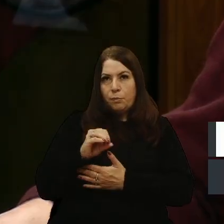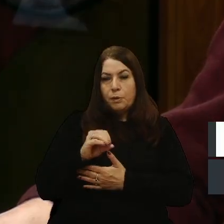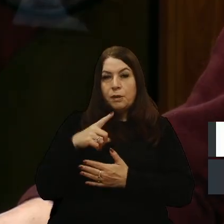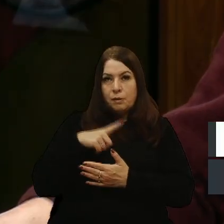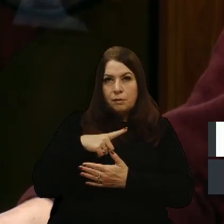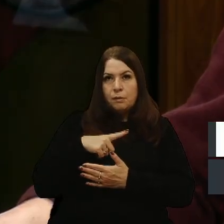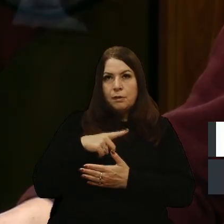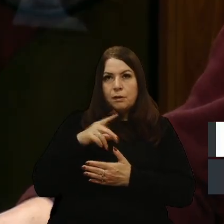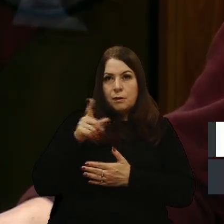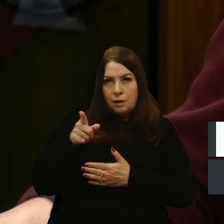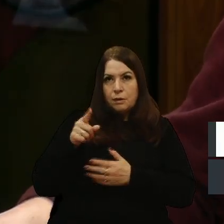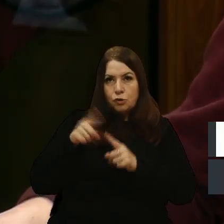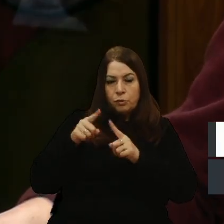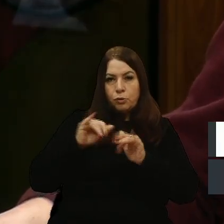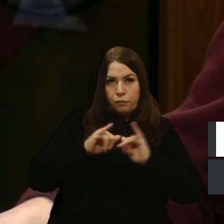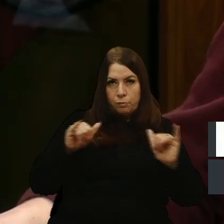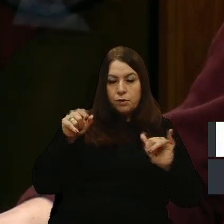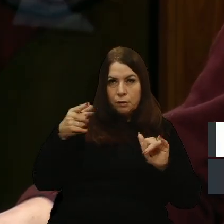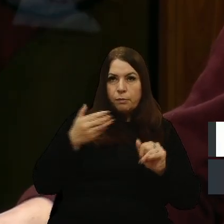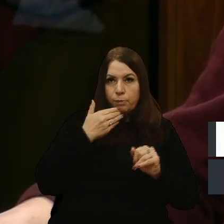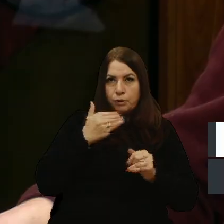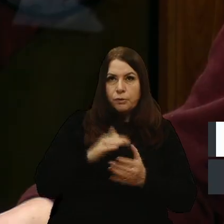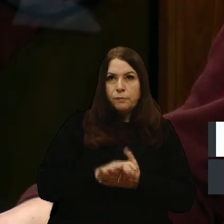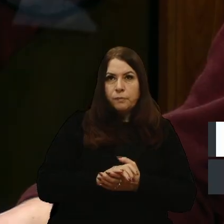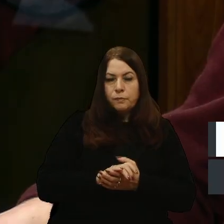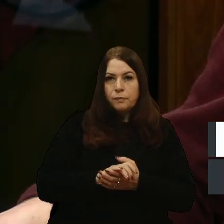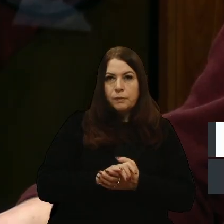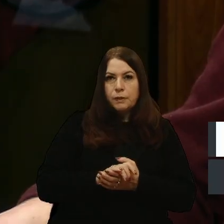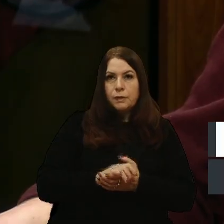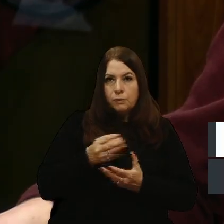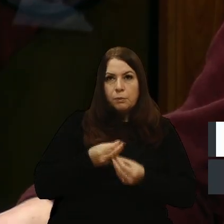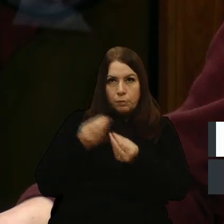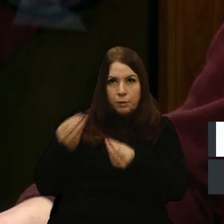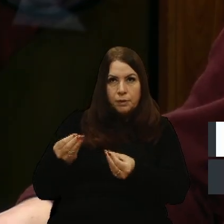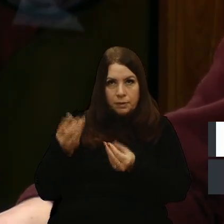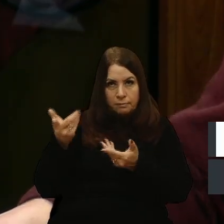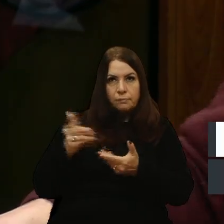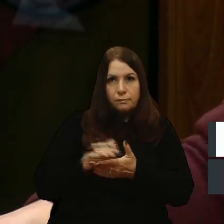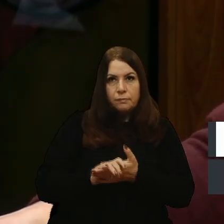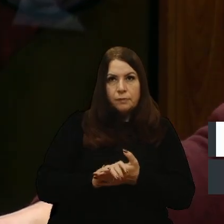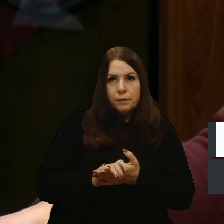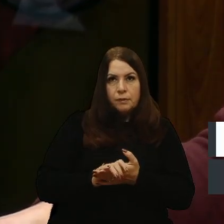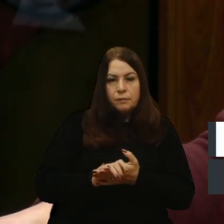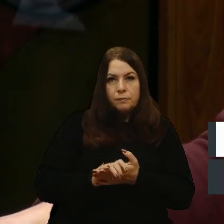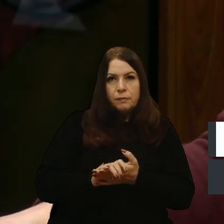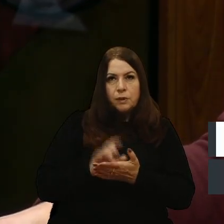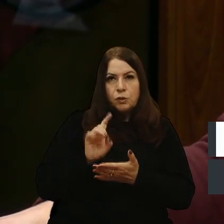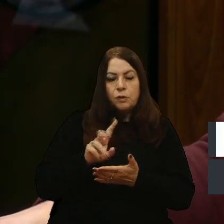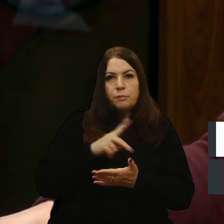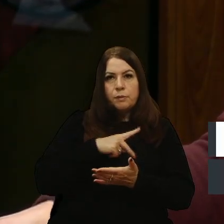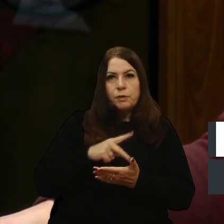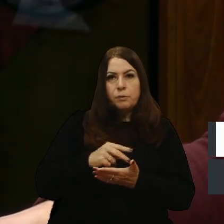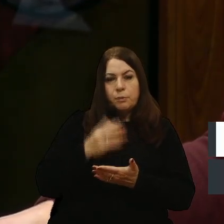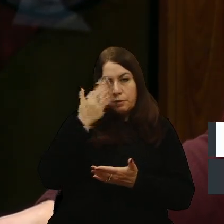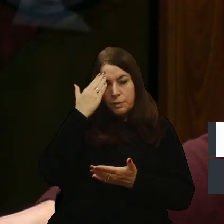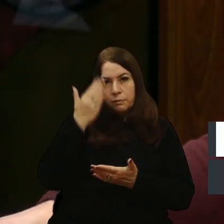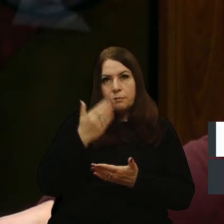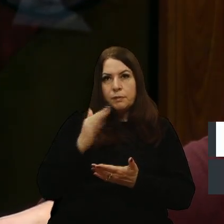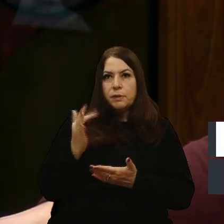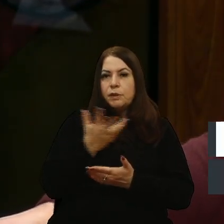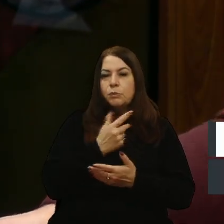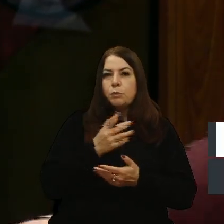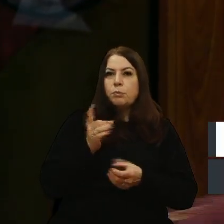obter essas informações que a Vossa Excelência pediu e vou lhe passar em suas mãos. Era isso, senhor presidente. Muito obrigado.